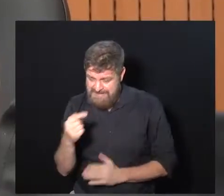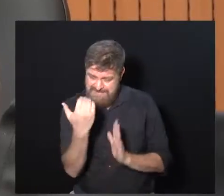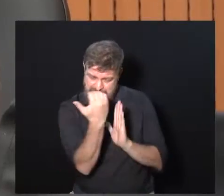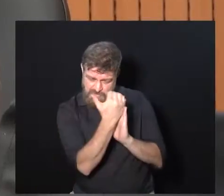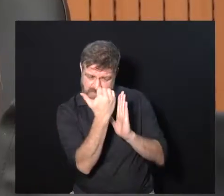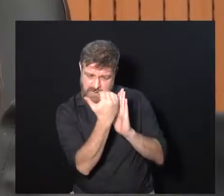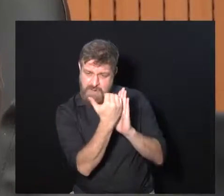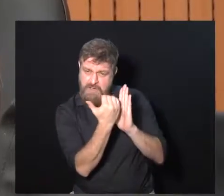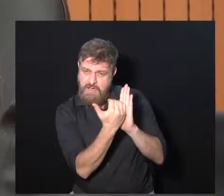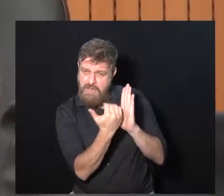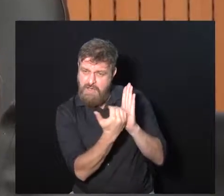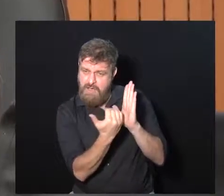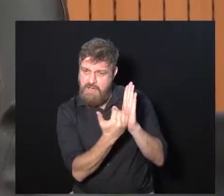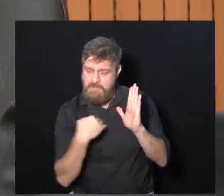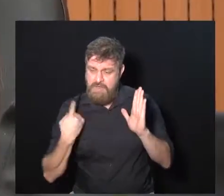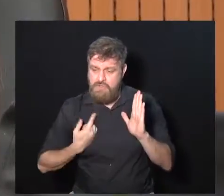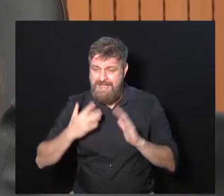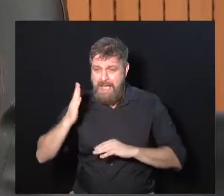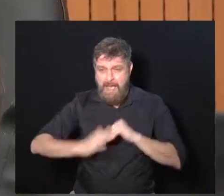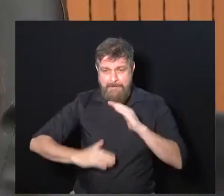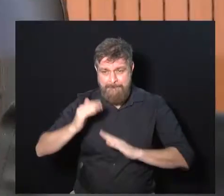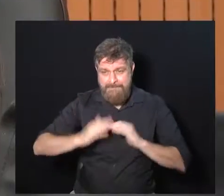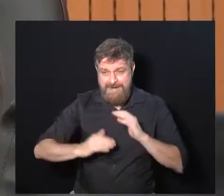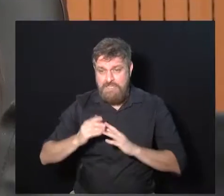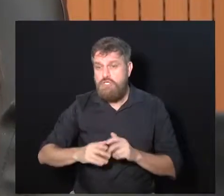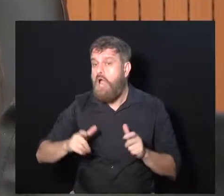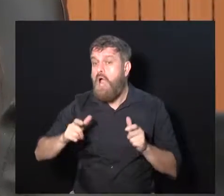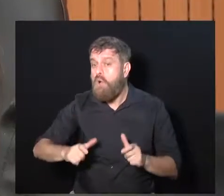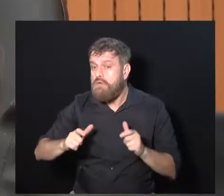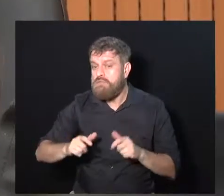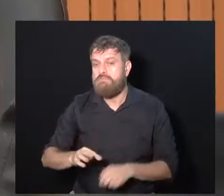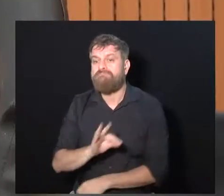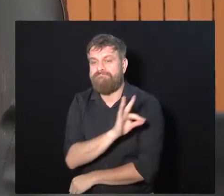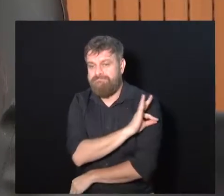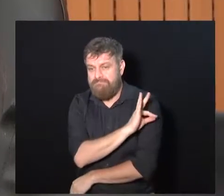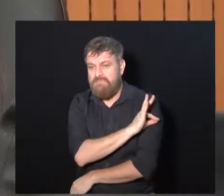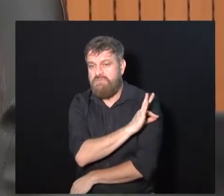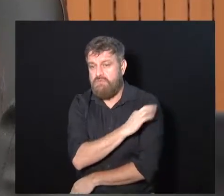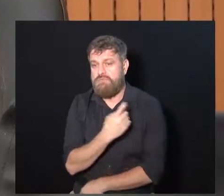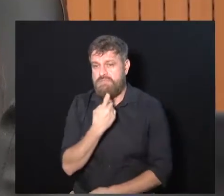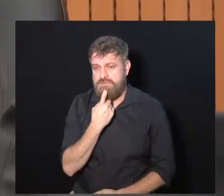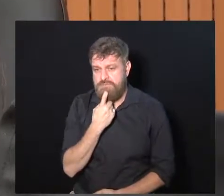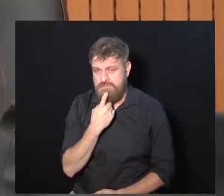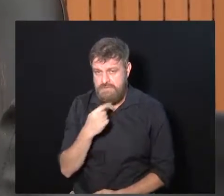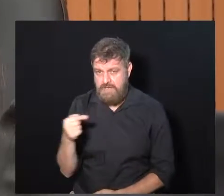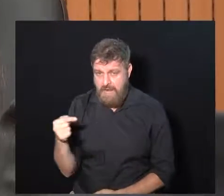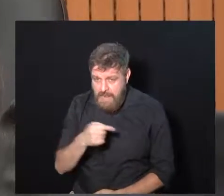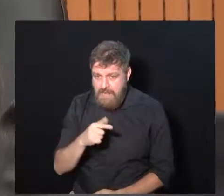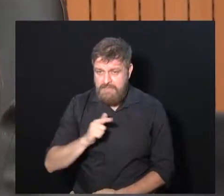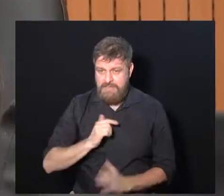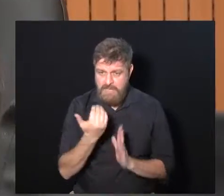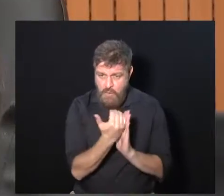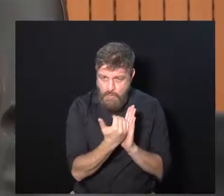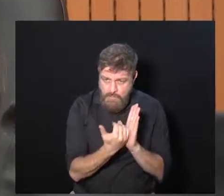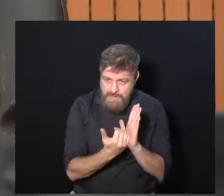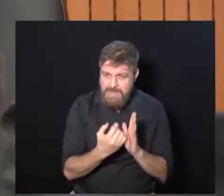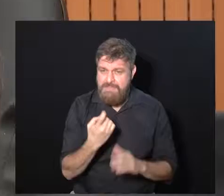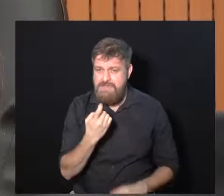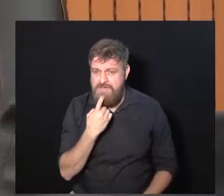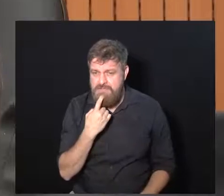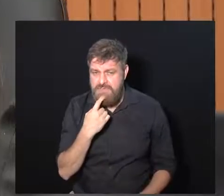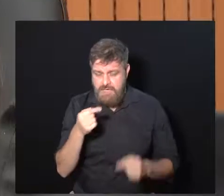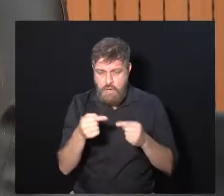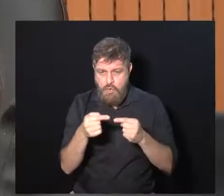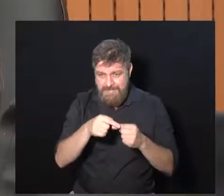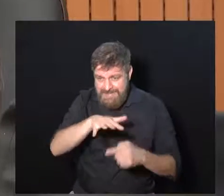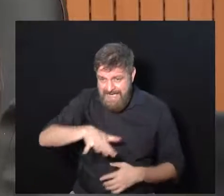gente realiza várias ações na Prefeitura de Campinas. O Programa de Fitoterapia de Campinas está dentro da